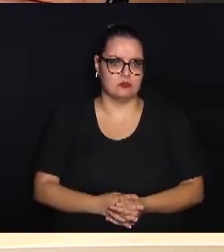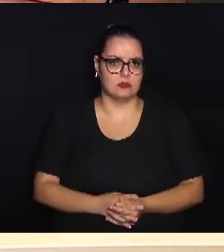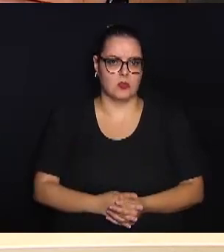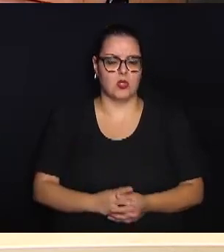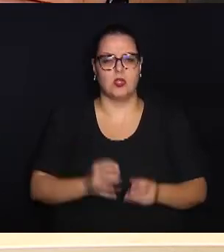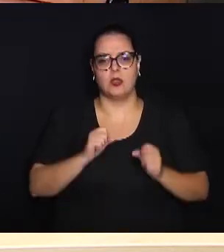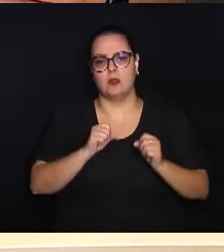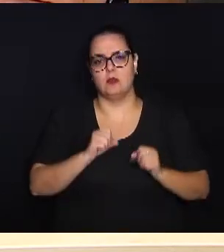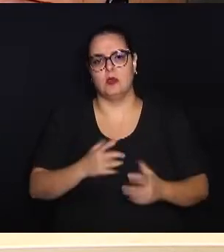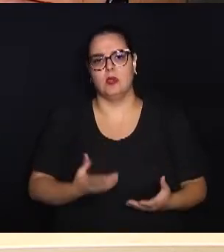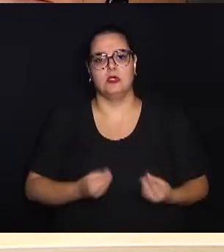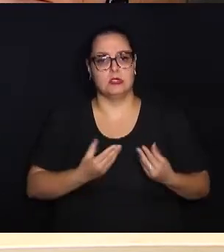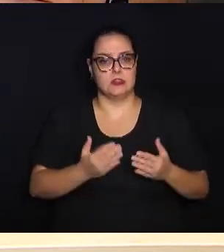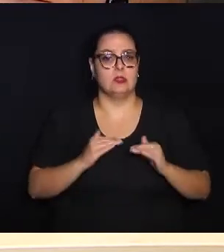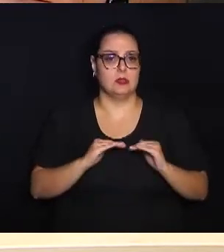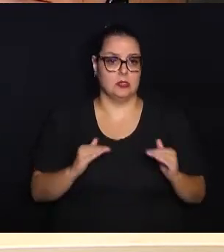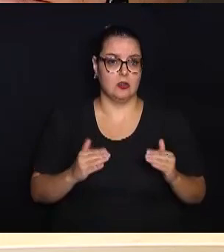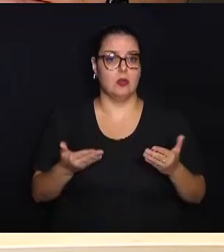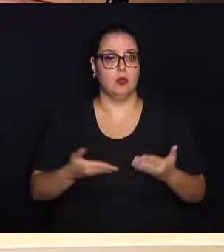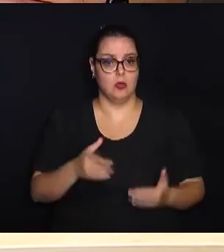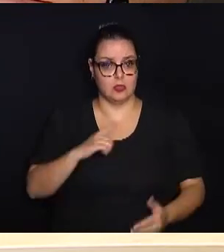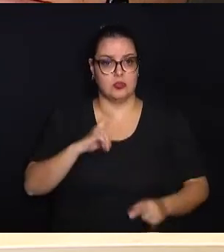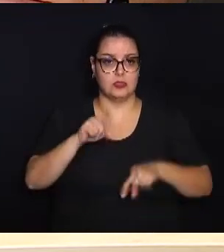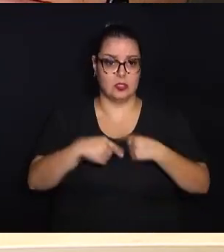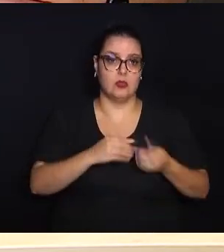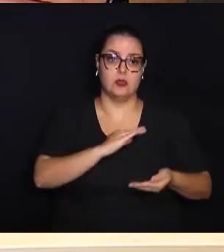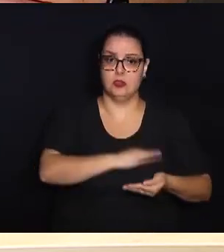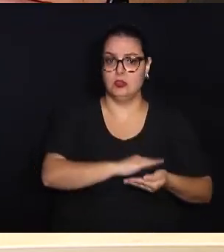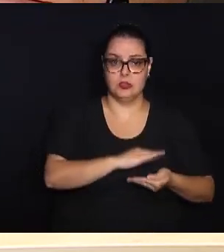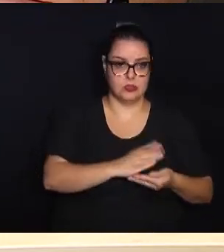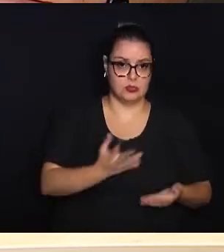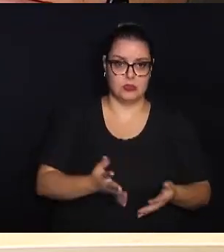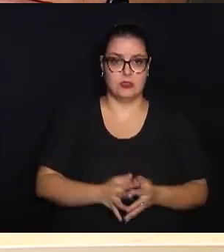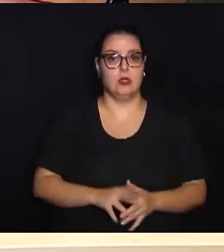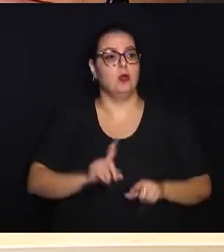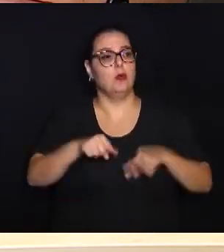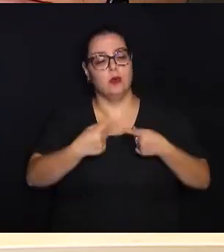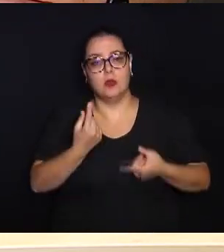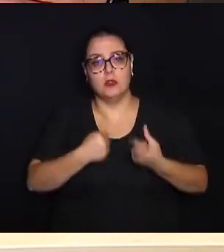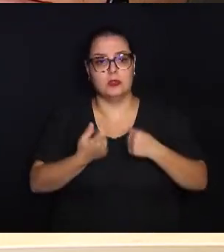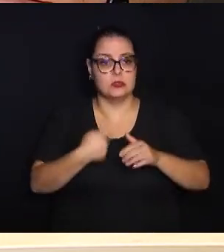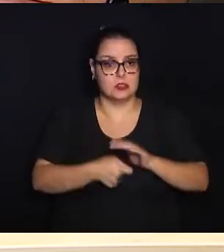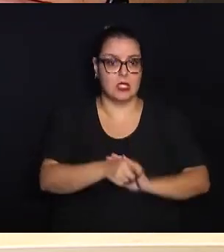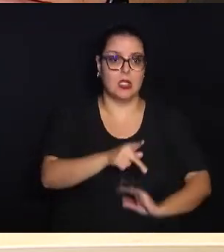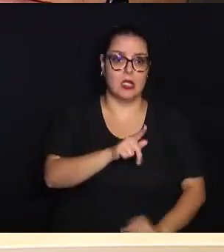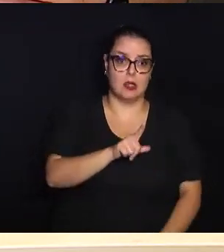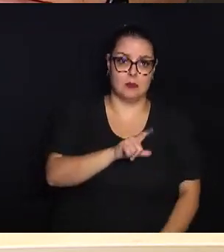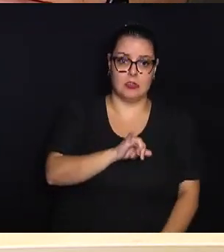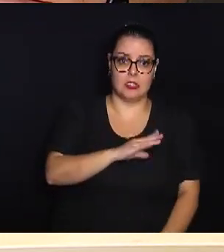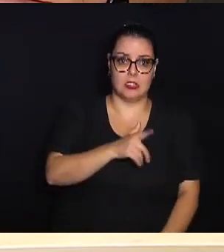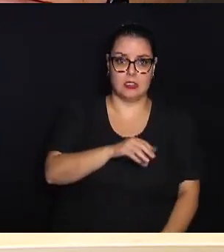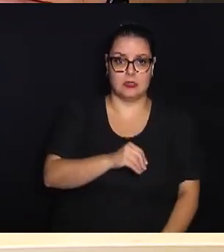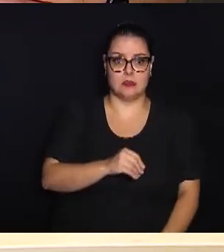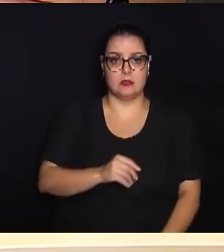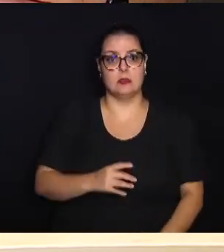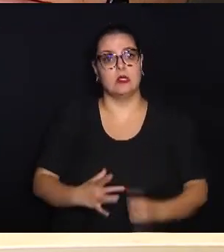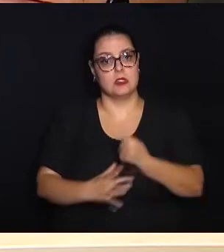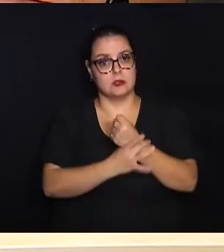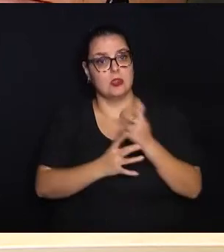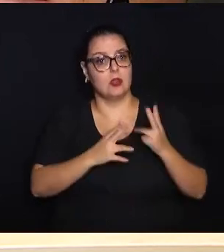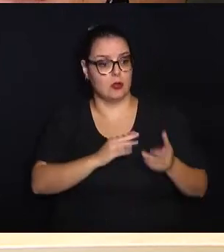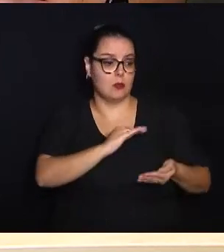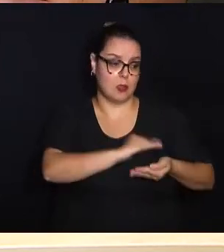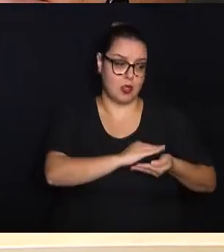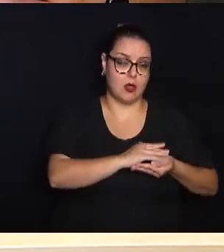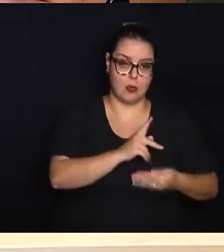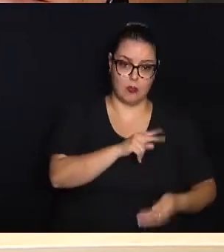de que ela possa dar estabilidade. Hoje você tem outros fundos, outras aplicações que são tão seguras quanto a Academia